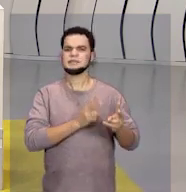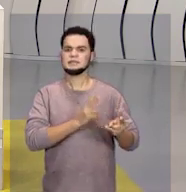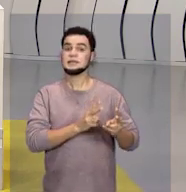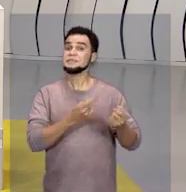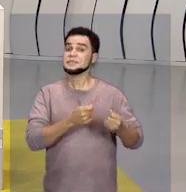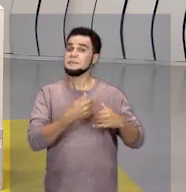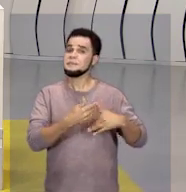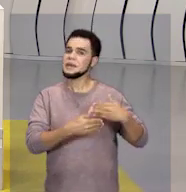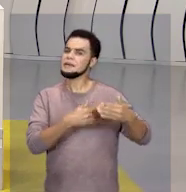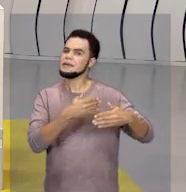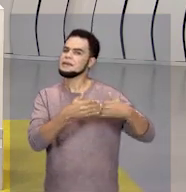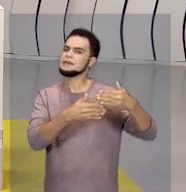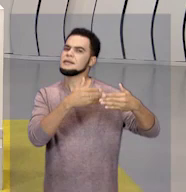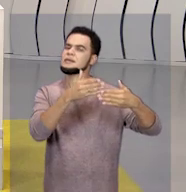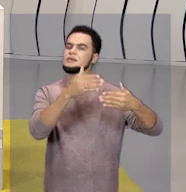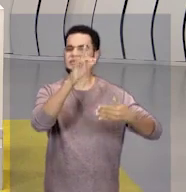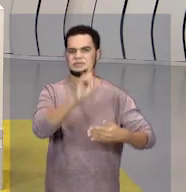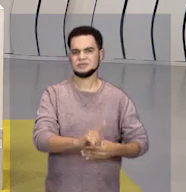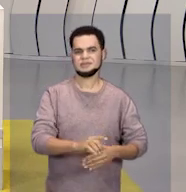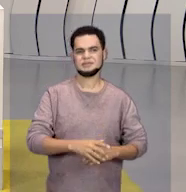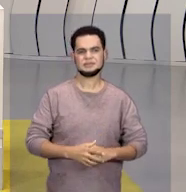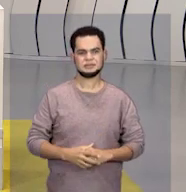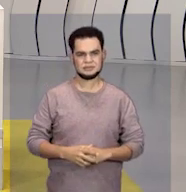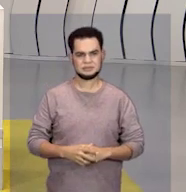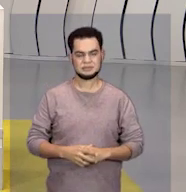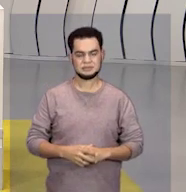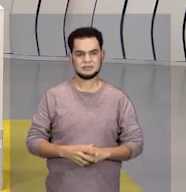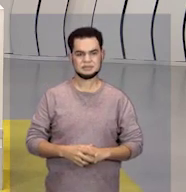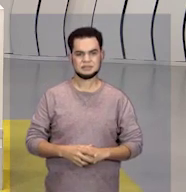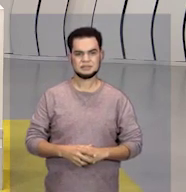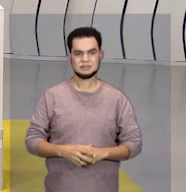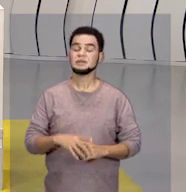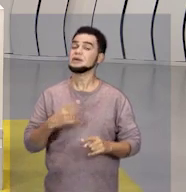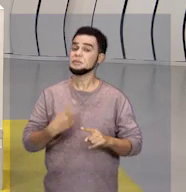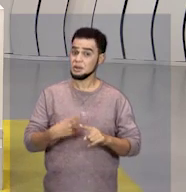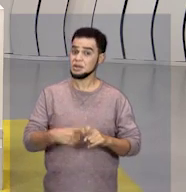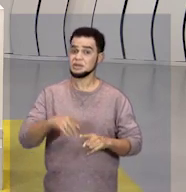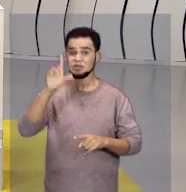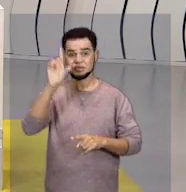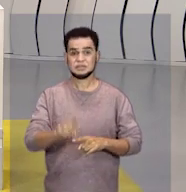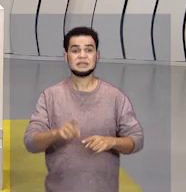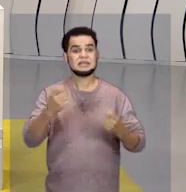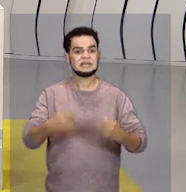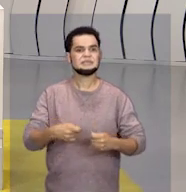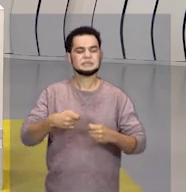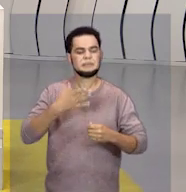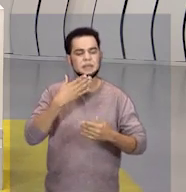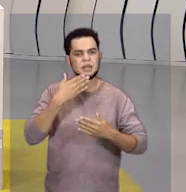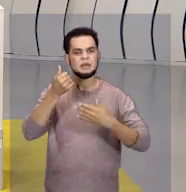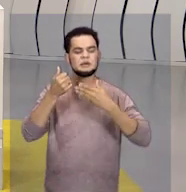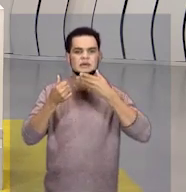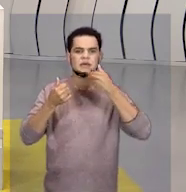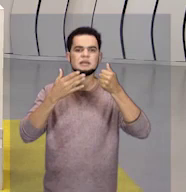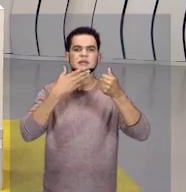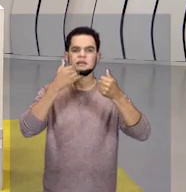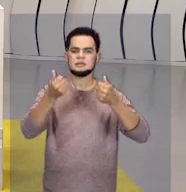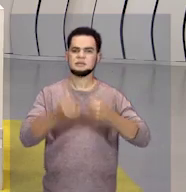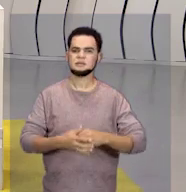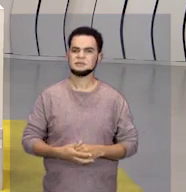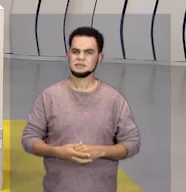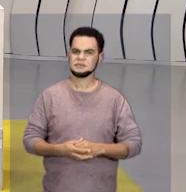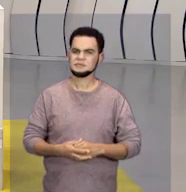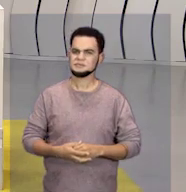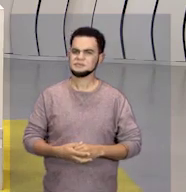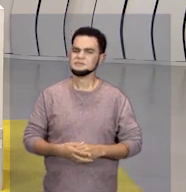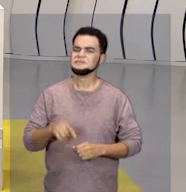direitos. Porque esses direitos, eles precisam ser melhorados. Isso é importante, gente,